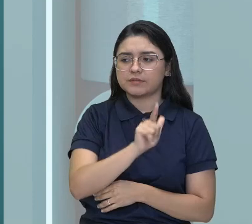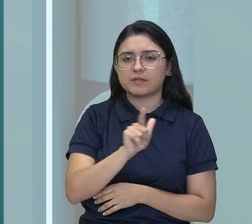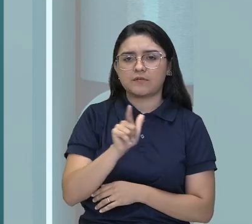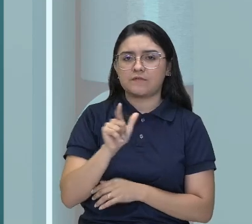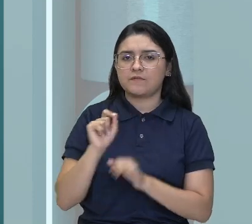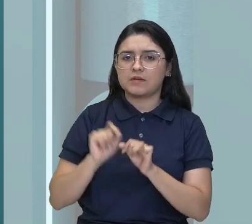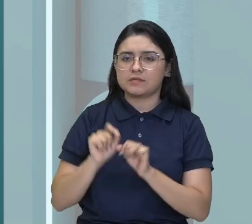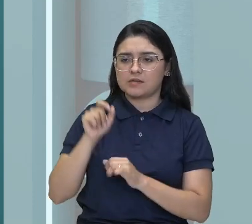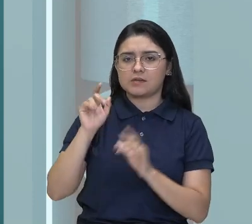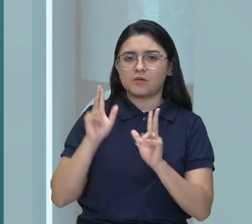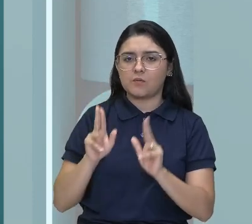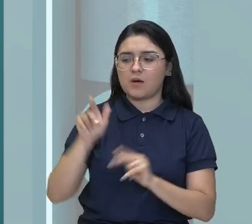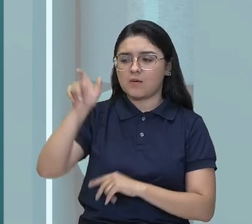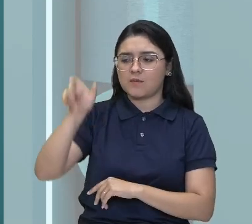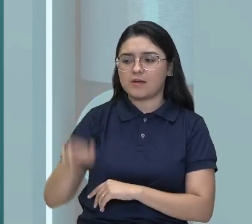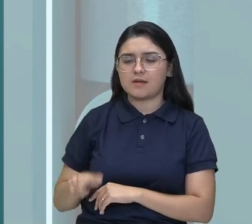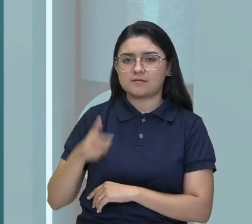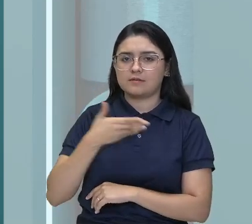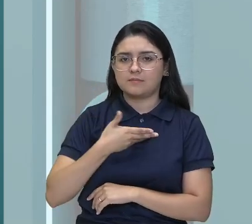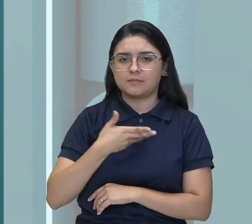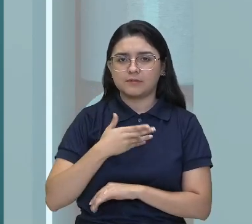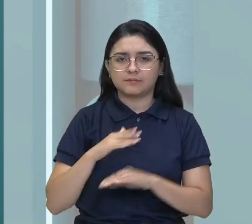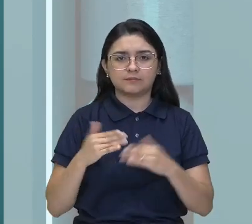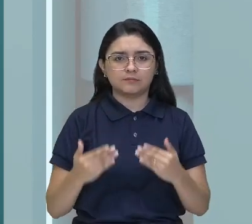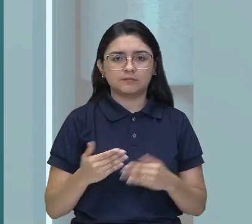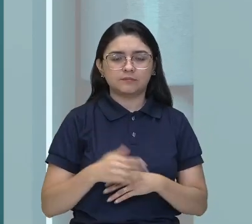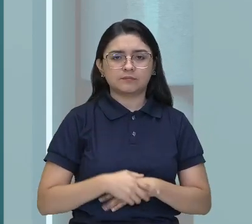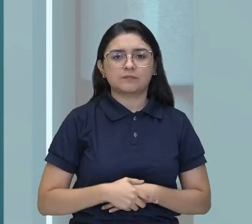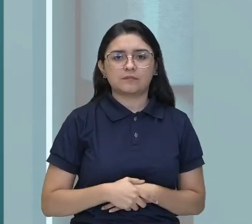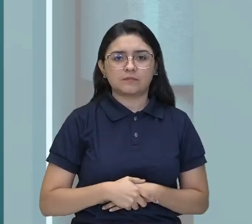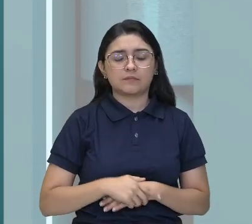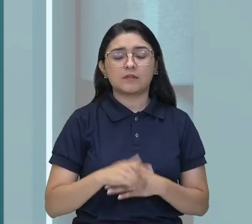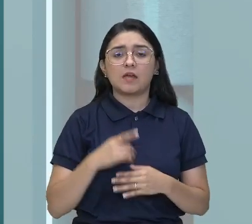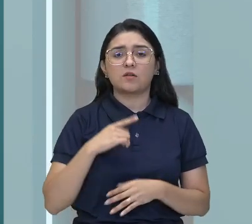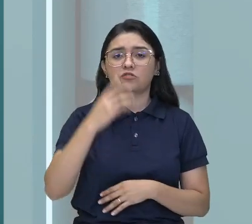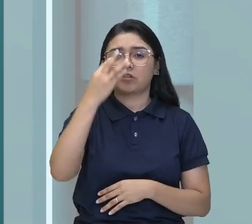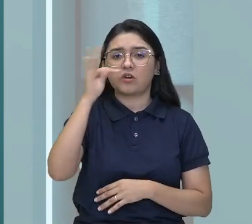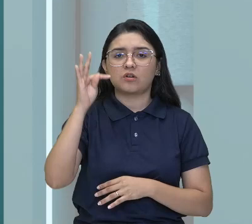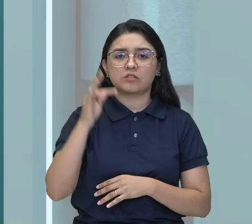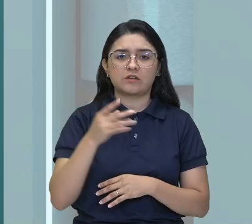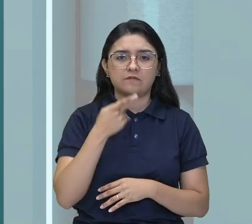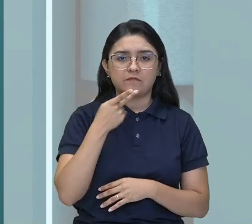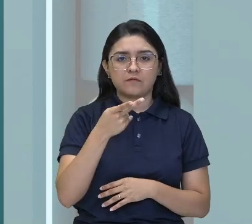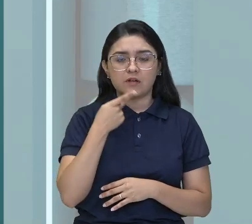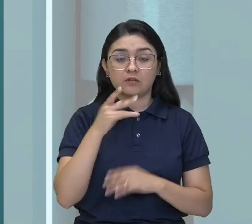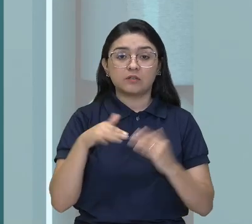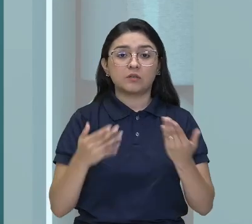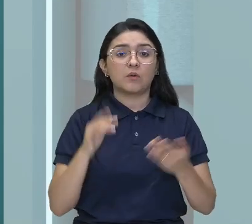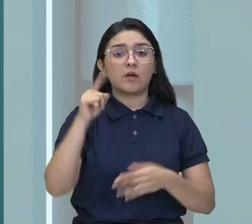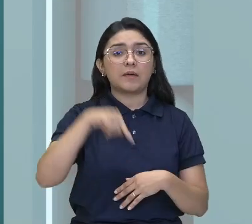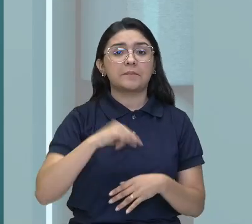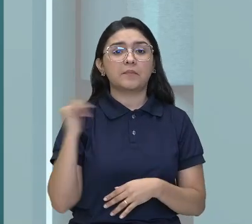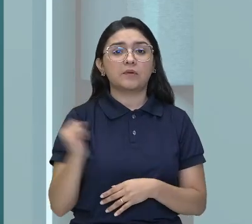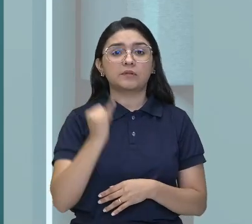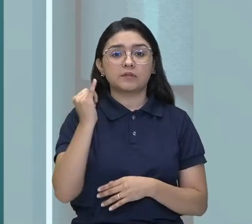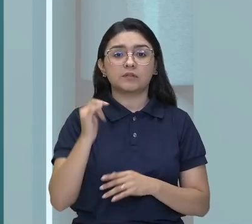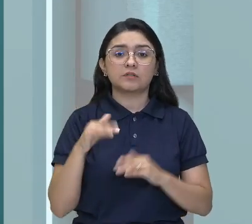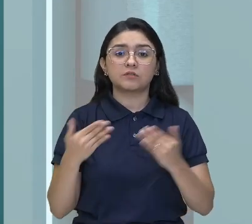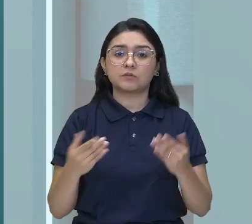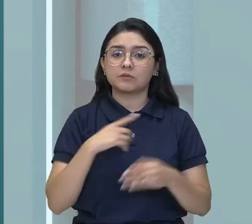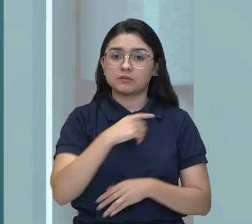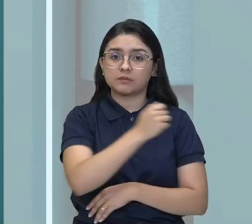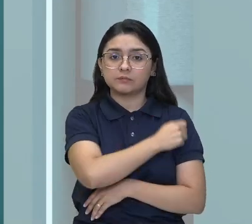nós entendemos dessa forma. Não sou eu que falo, são os teóricos. E isso é muito importante, a gente conhece os alunos